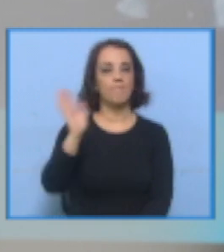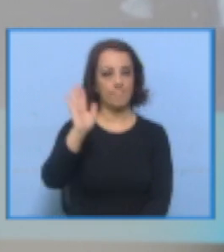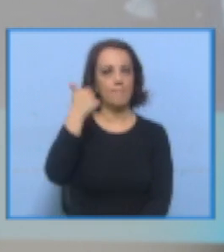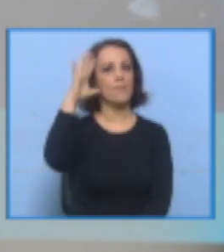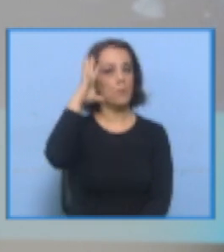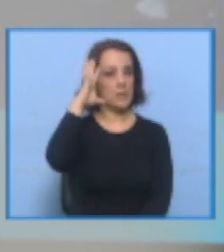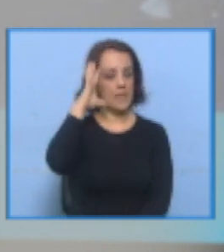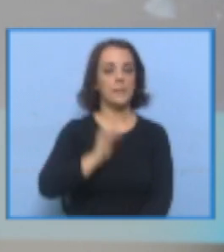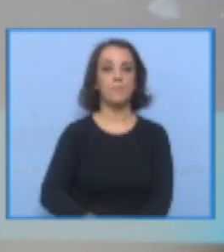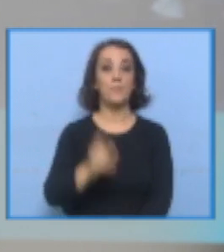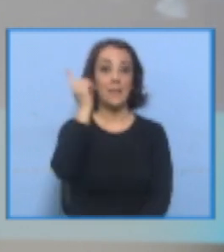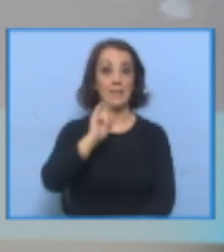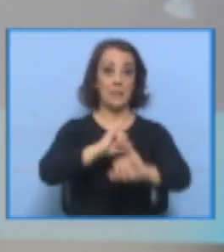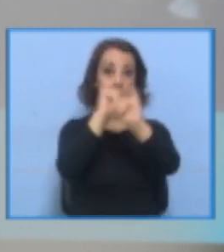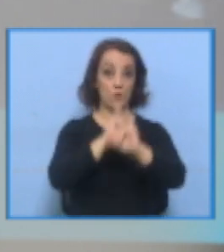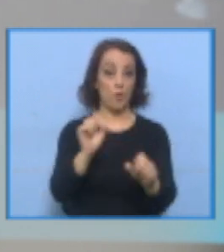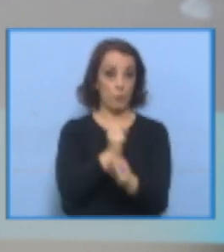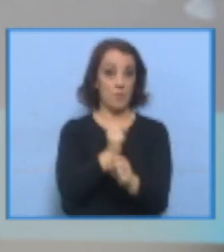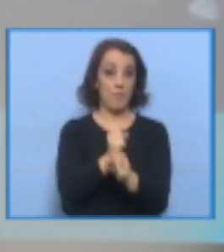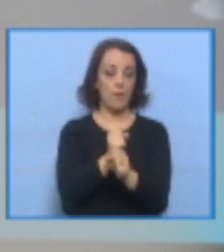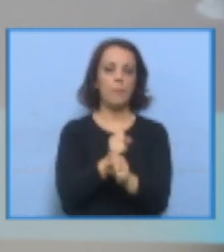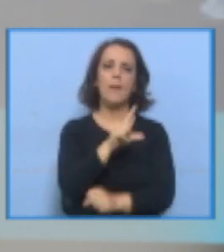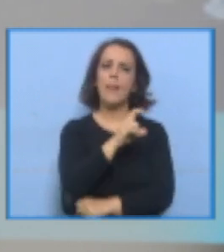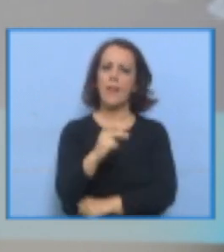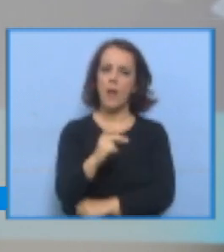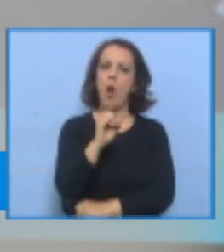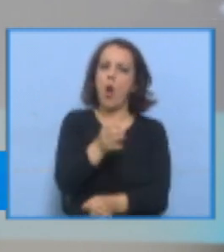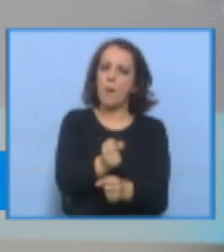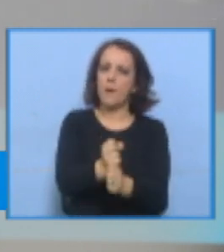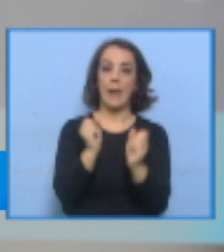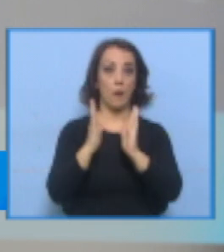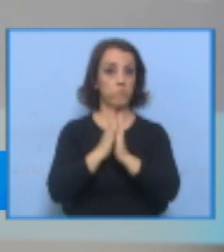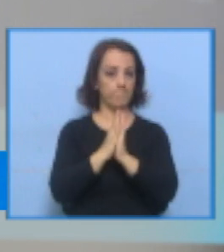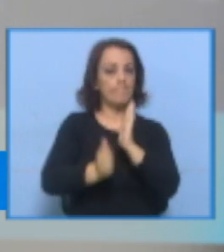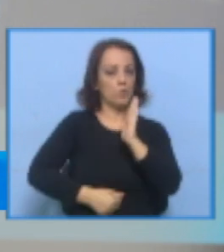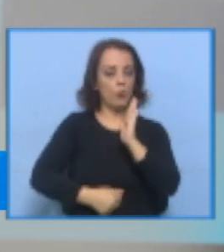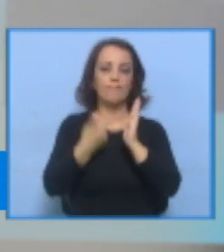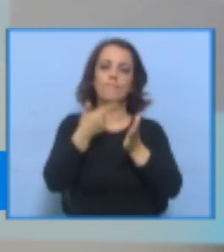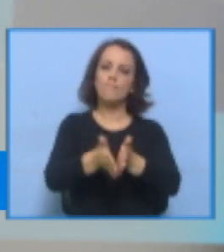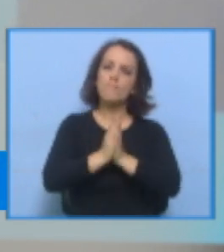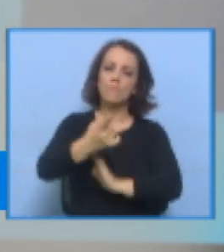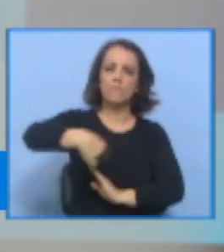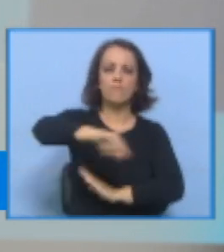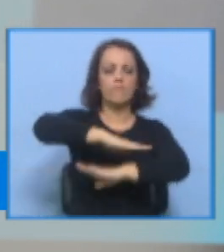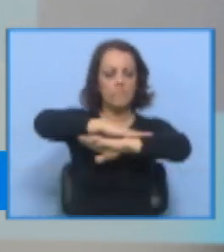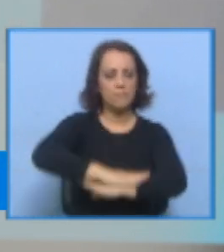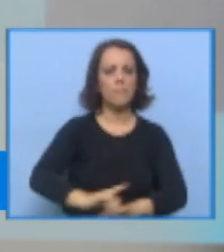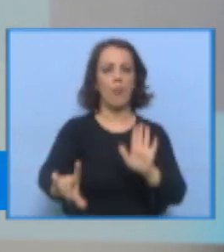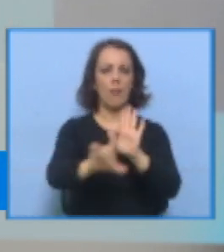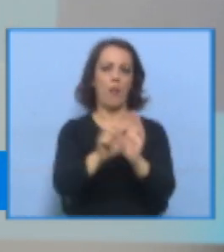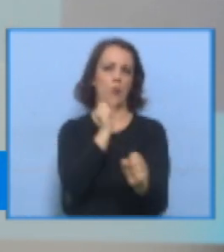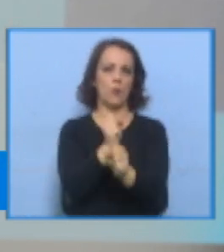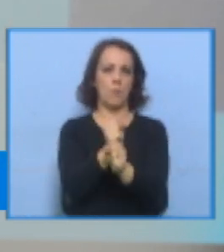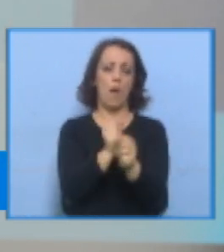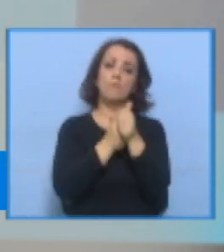Olá, muito boa tarde. No Dia Internacional do Trabalho, a Liga Operária Católica apela ao cumprimento dos direitos laborais, de